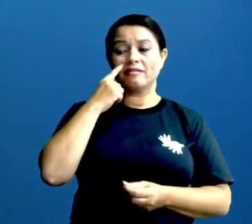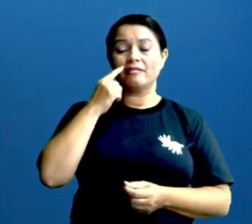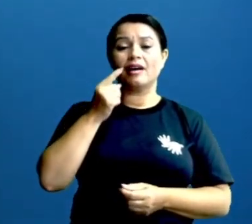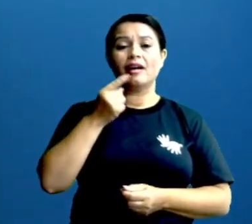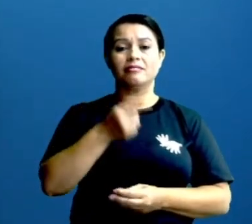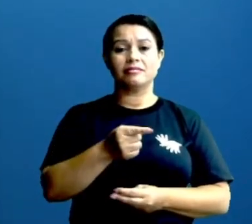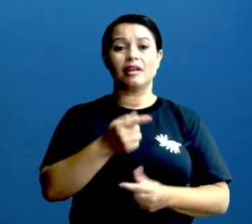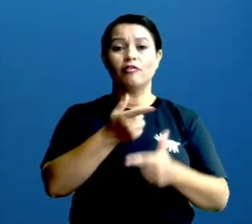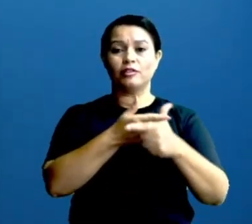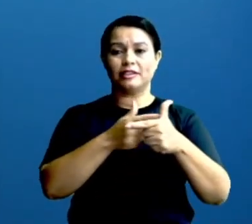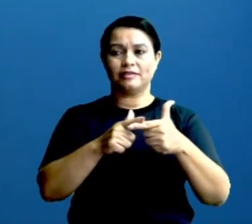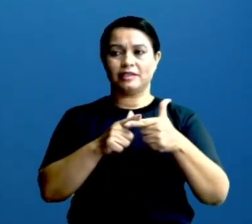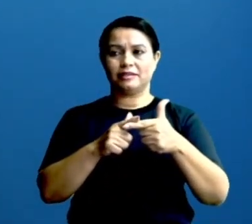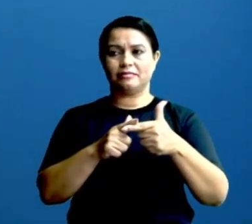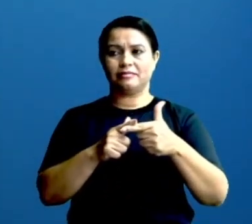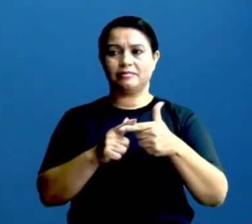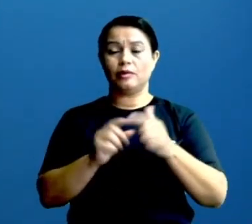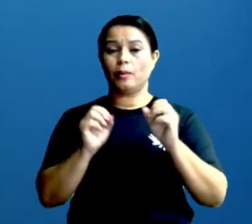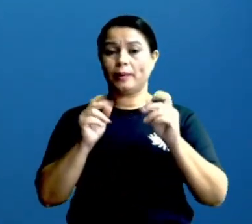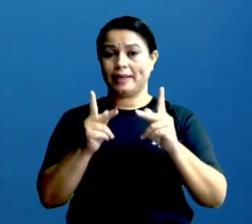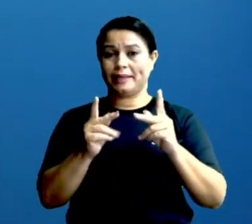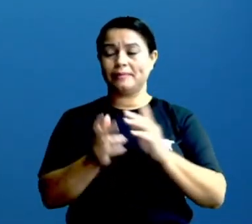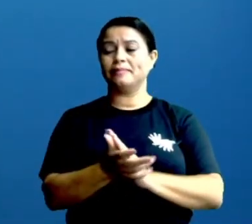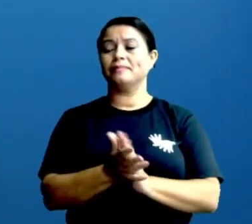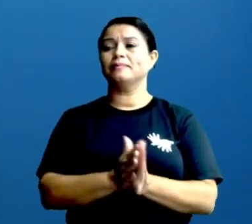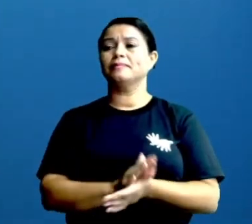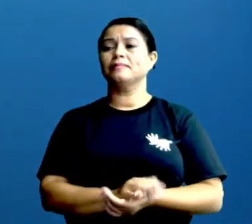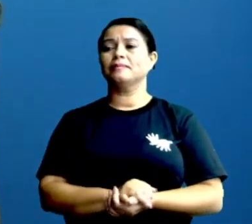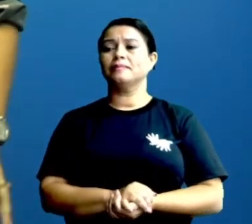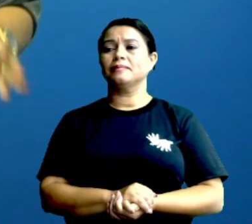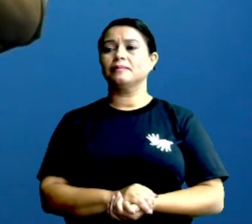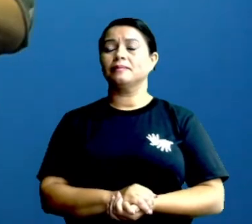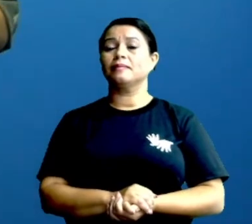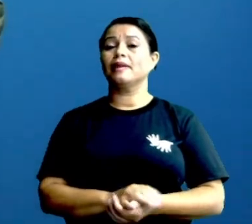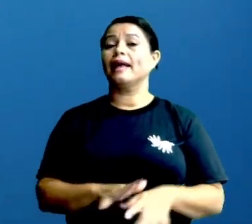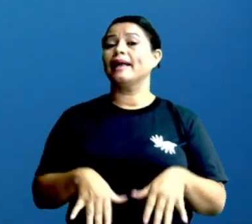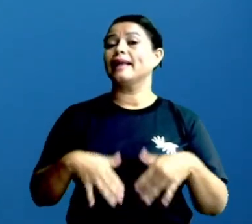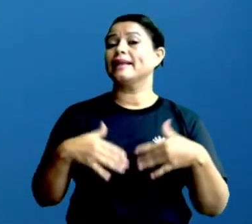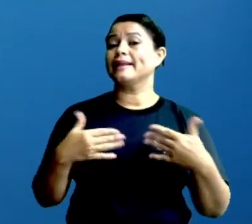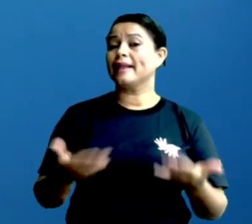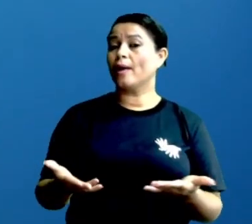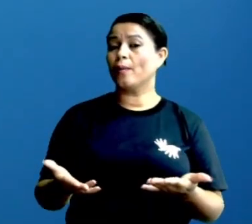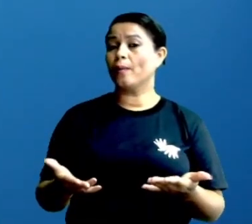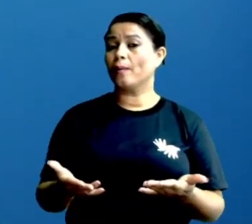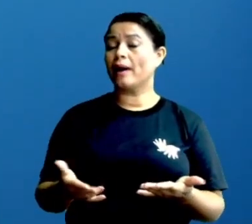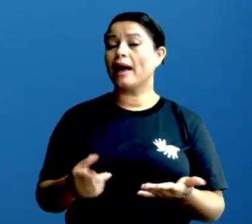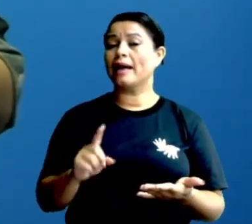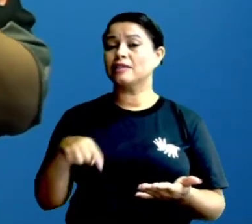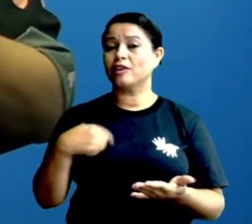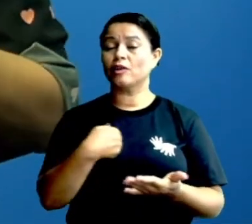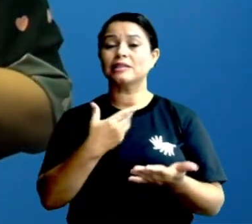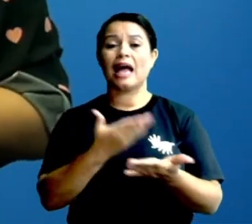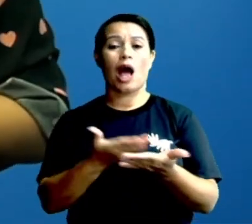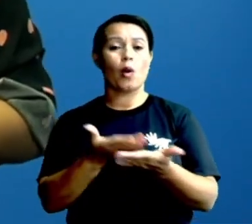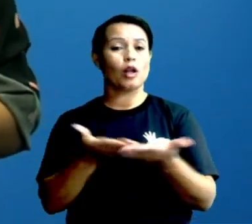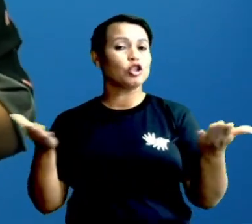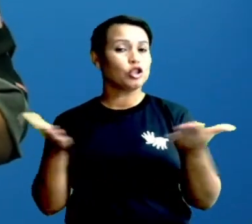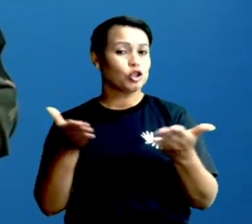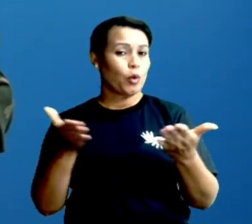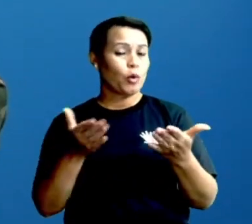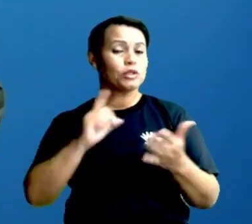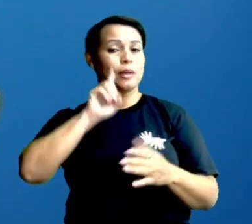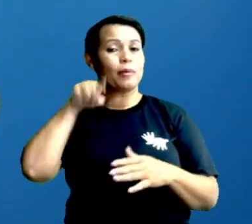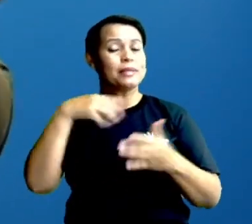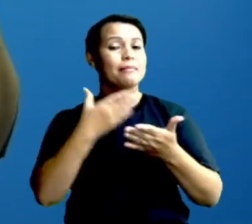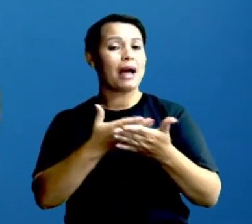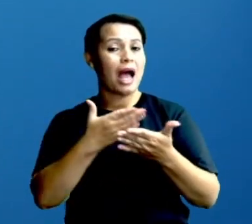quê? Dividindo. Ok? Então, pessoal, essa foi a nossa aula de hoje.